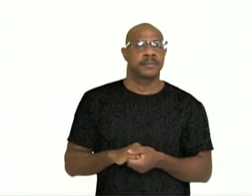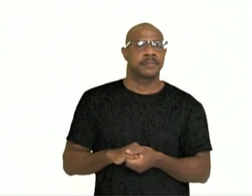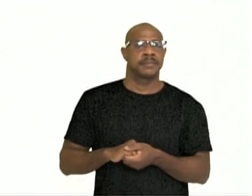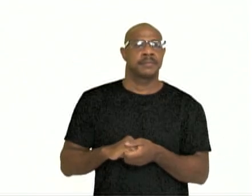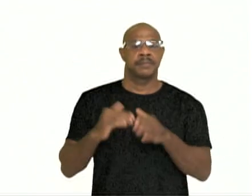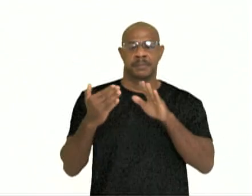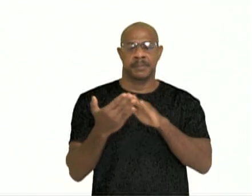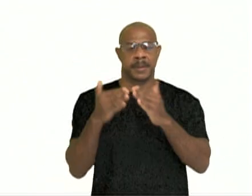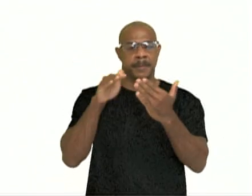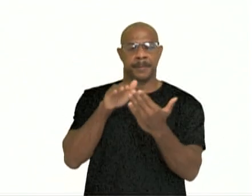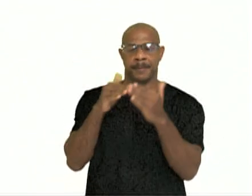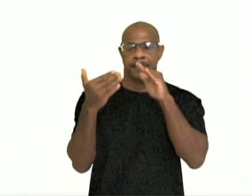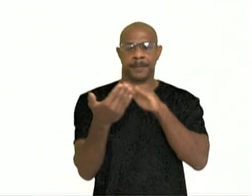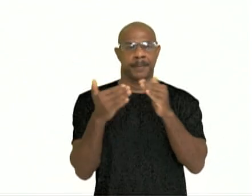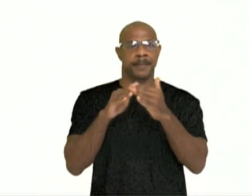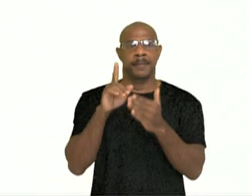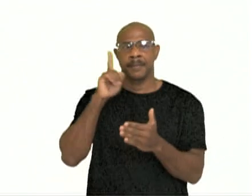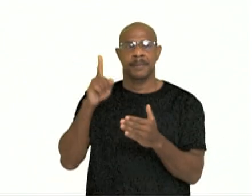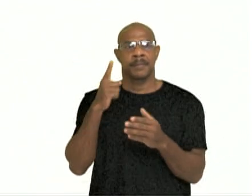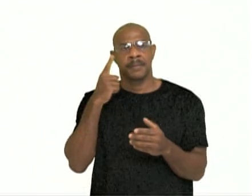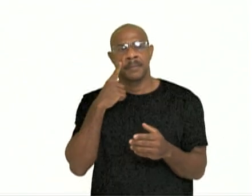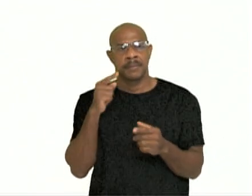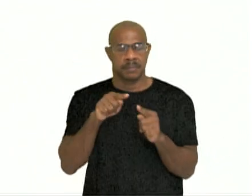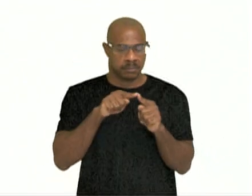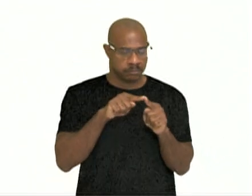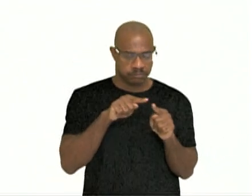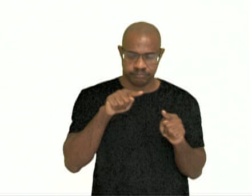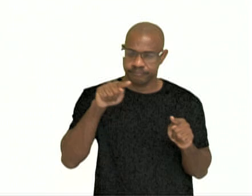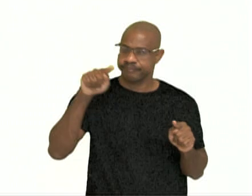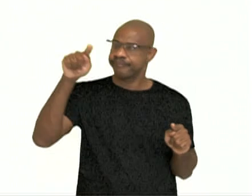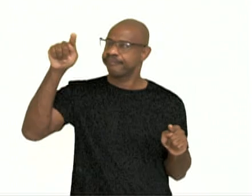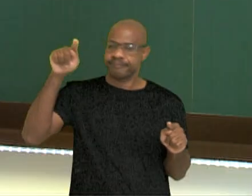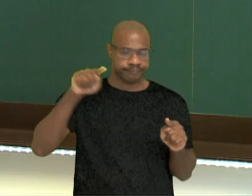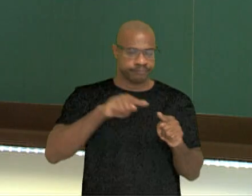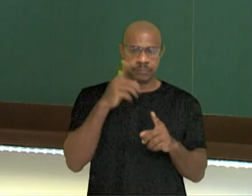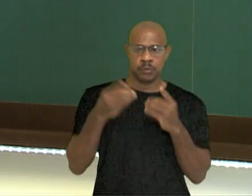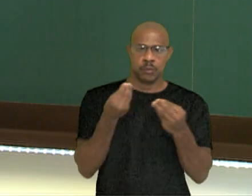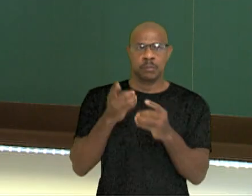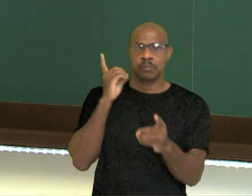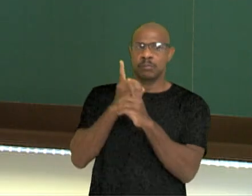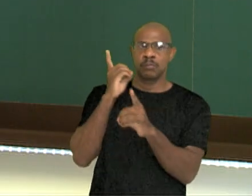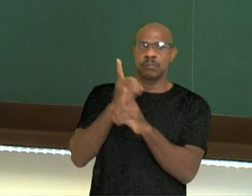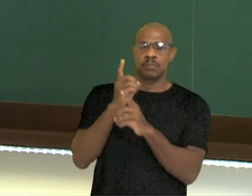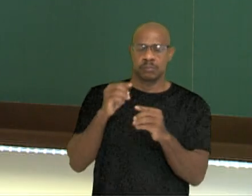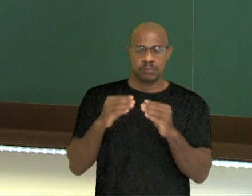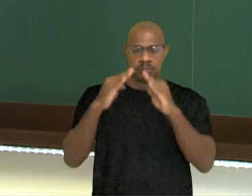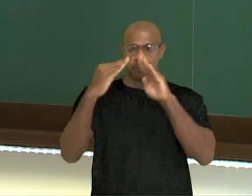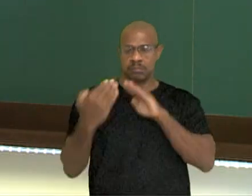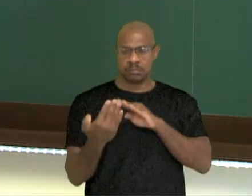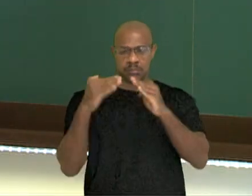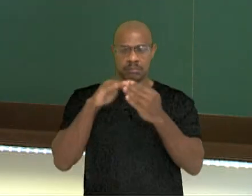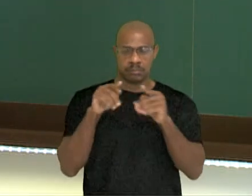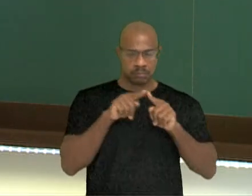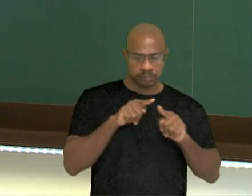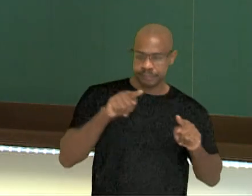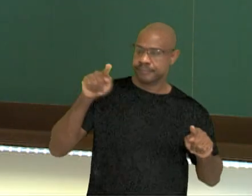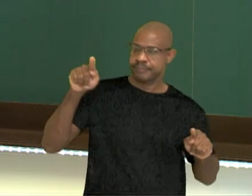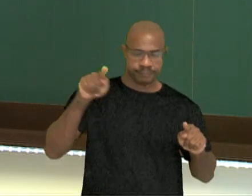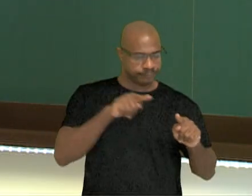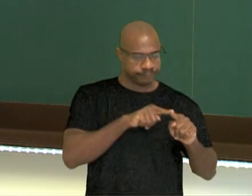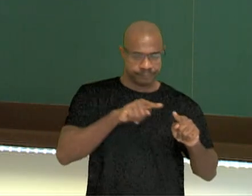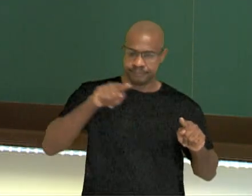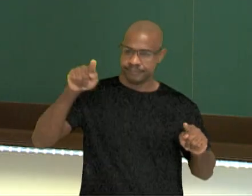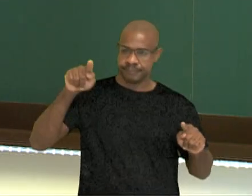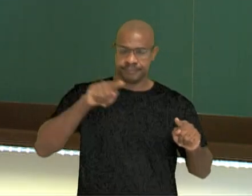dois triângulos para que eles consigam determinar a altura dessa pirâmide. Isso foi muito utilizado anteriormente e acaba